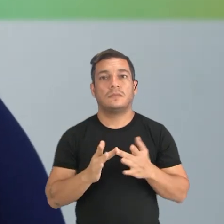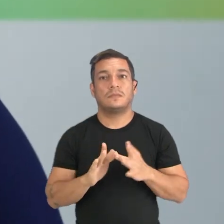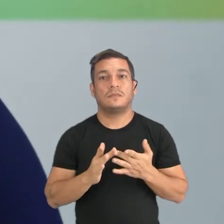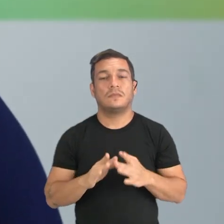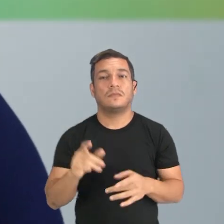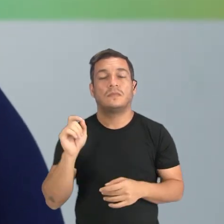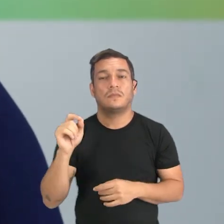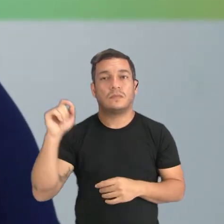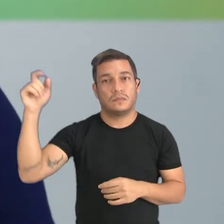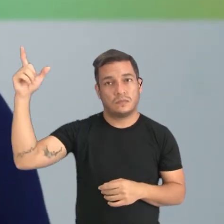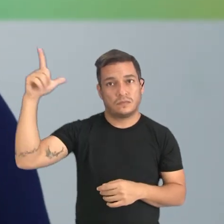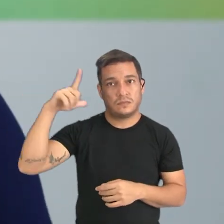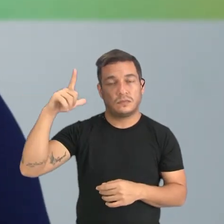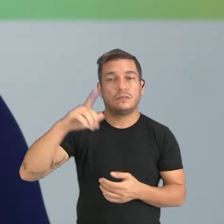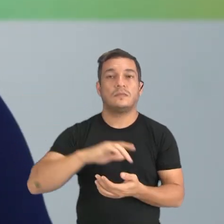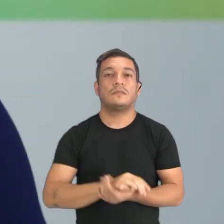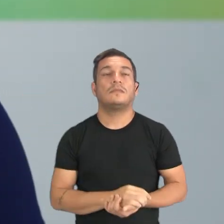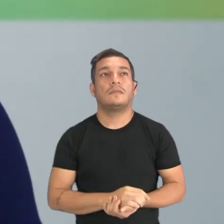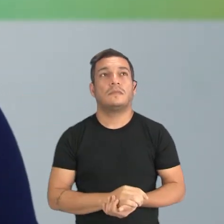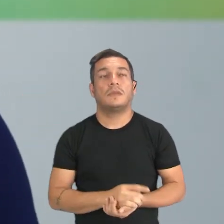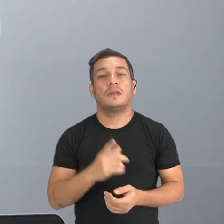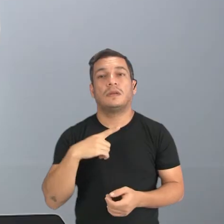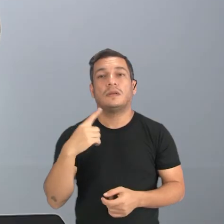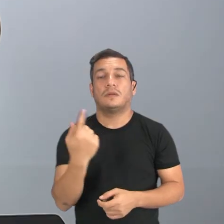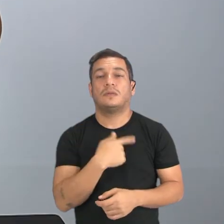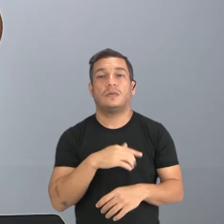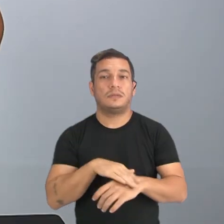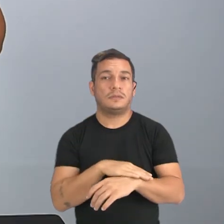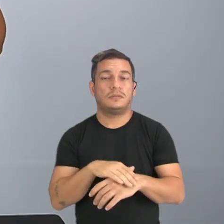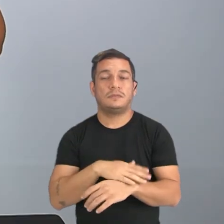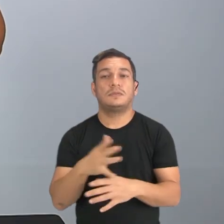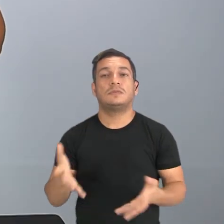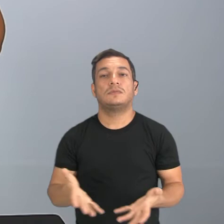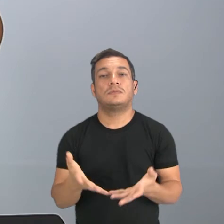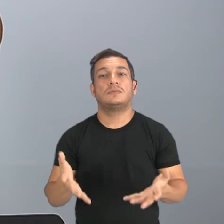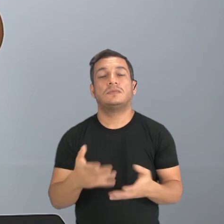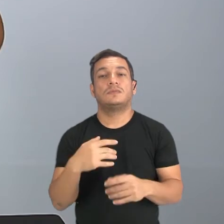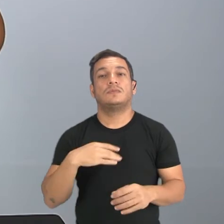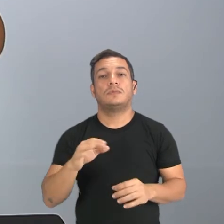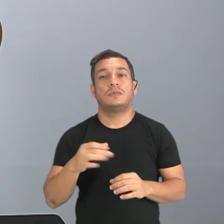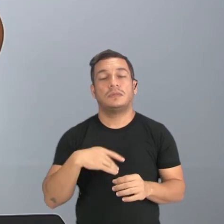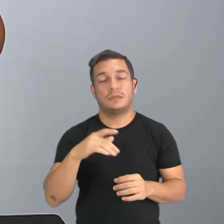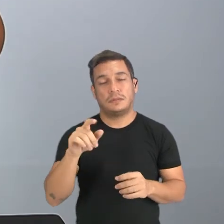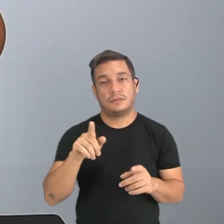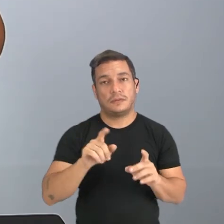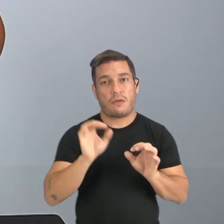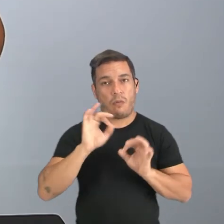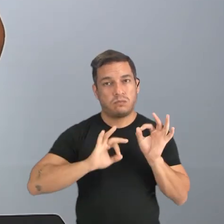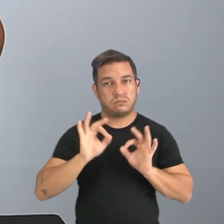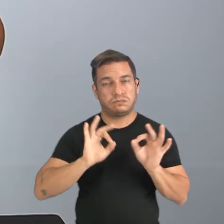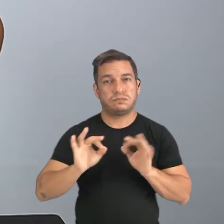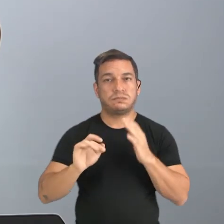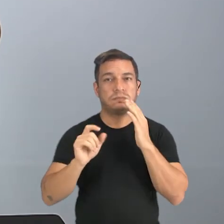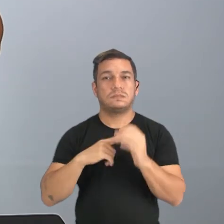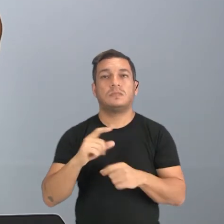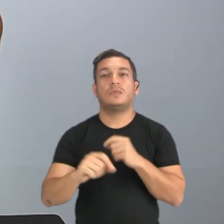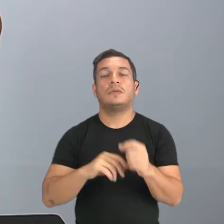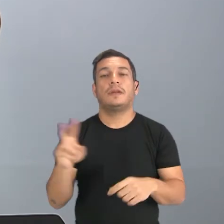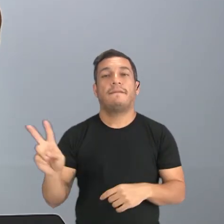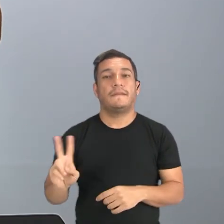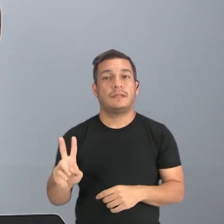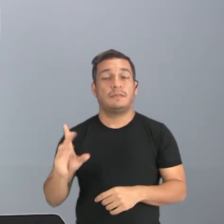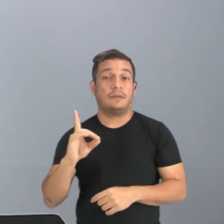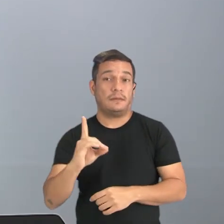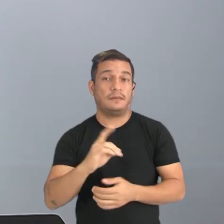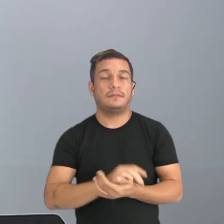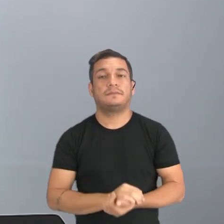sol, faz com que a nossa pele estimule o nosso organismo a produzir a vitamina D.